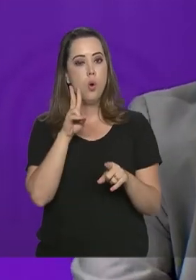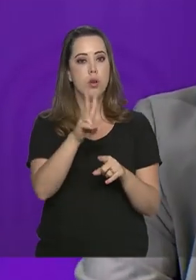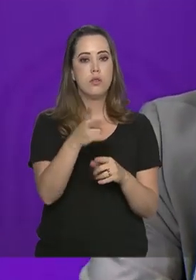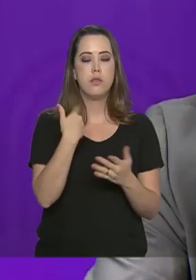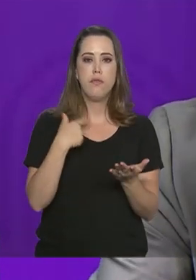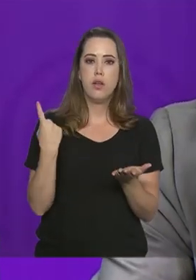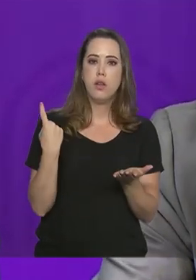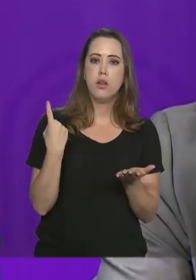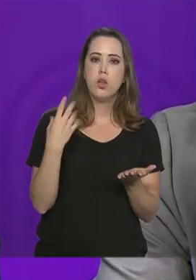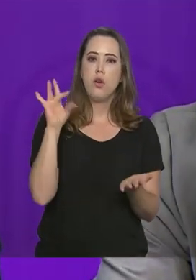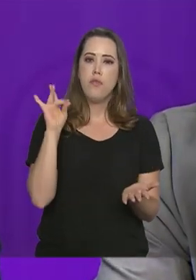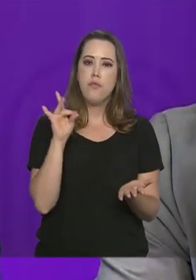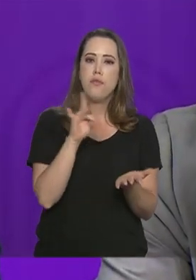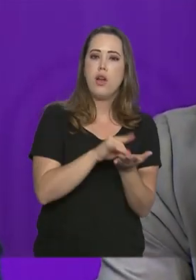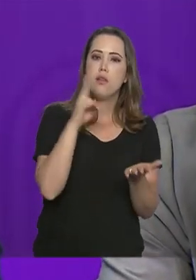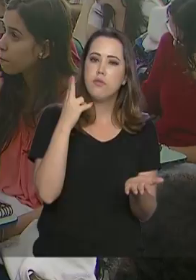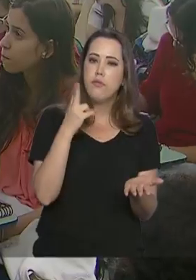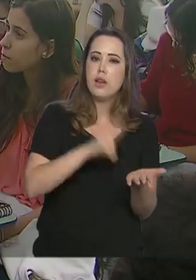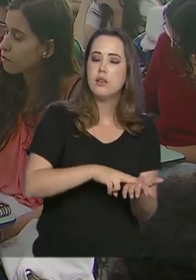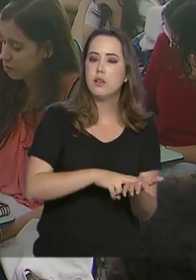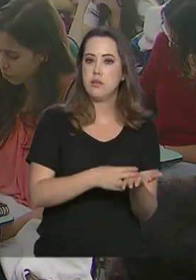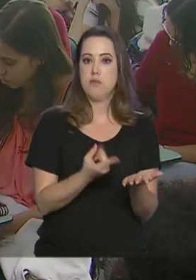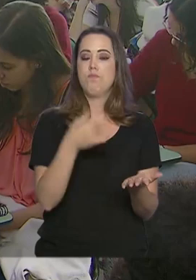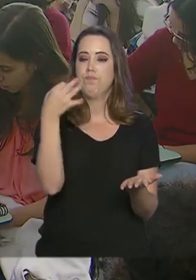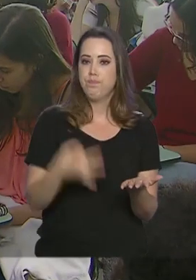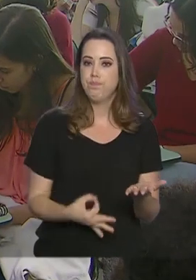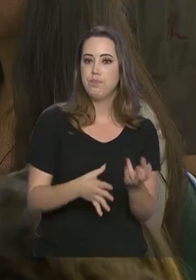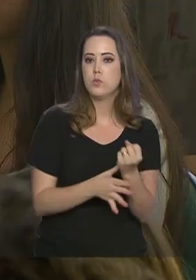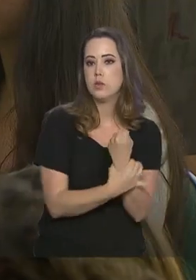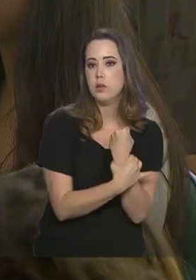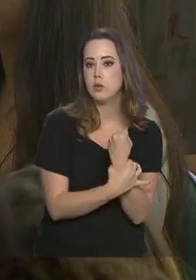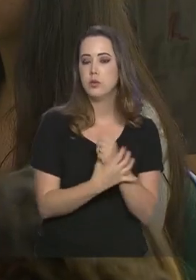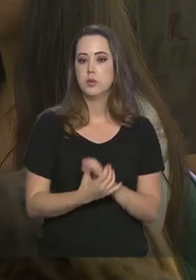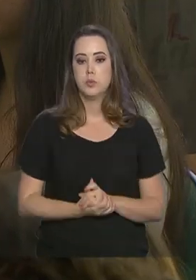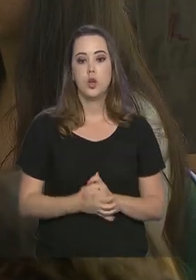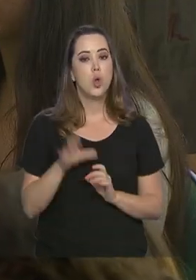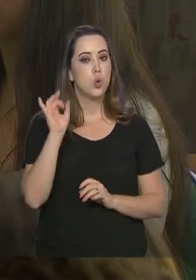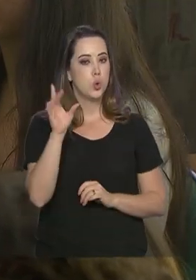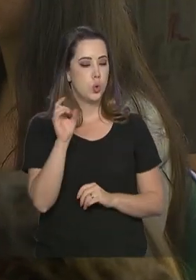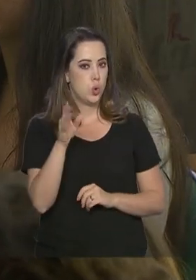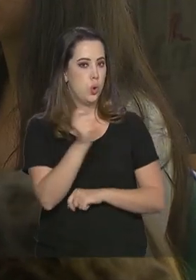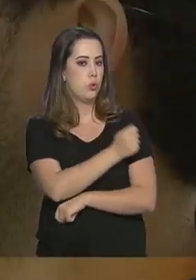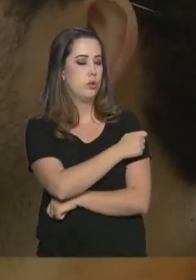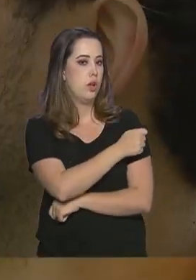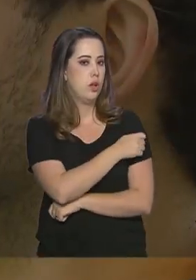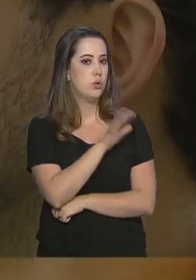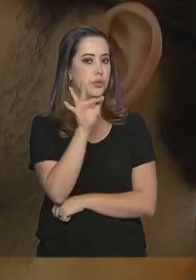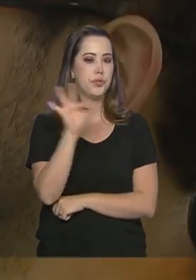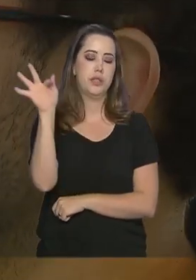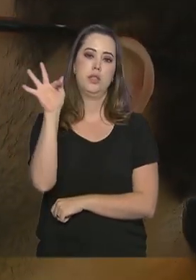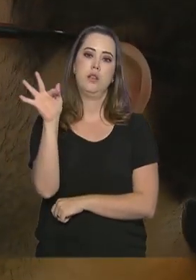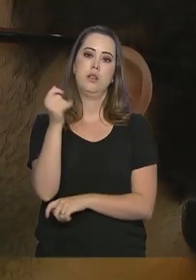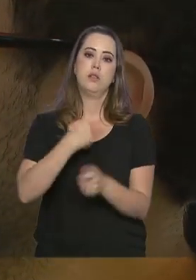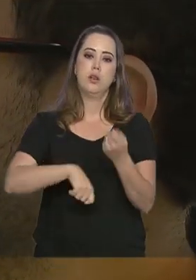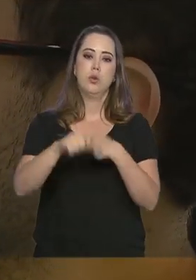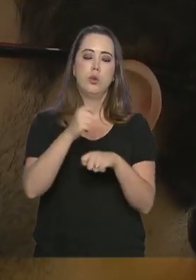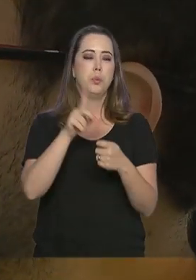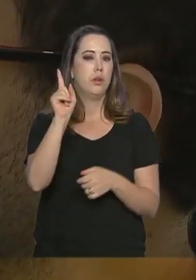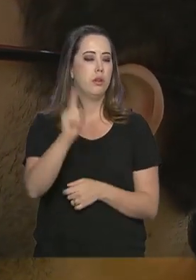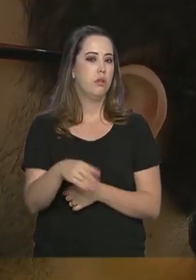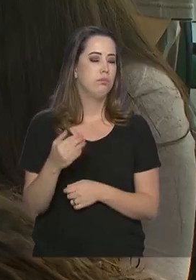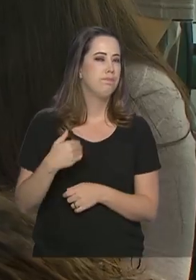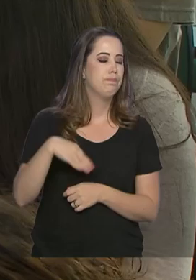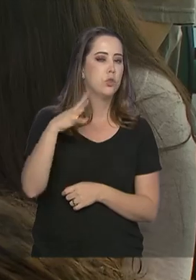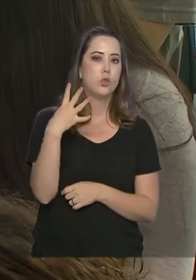isso que garante segurança e é por isso que a gente está aqui. O governo estima que só com os alunos das universidades federais, a economia será de